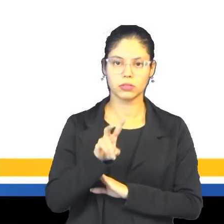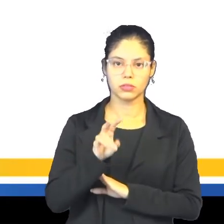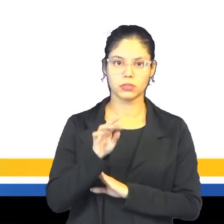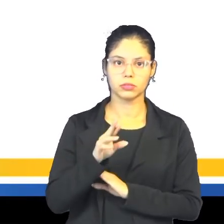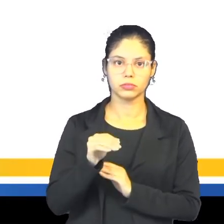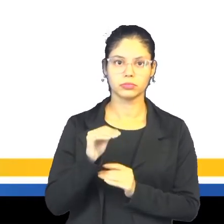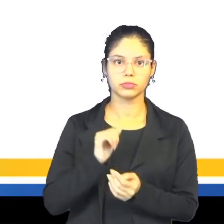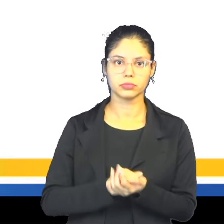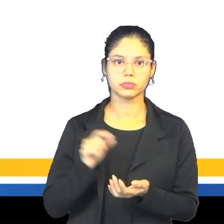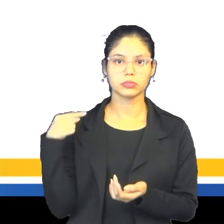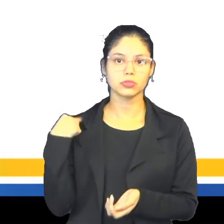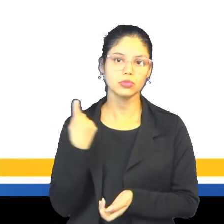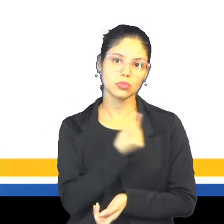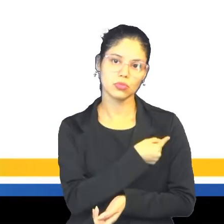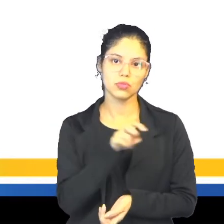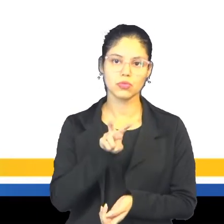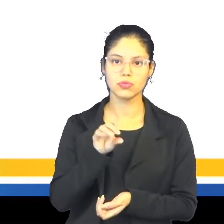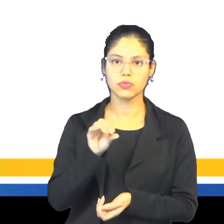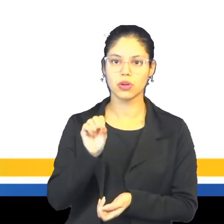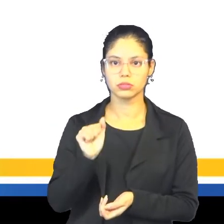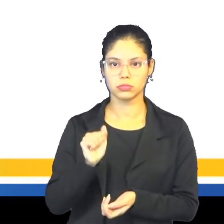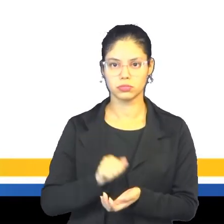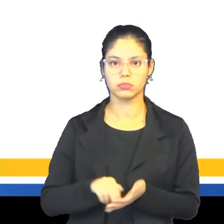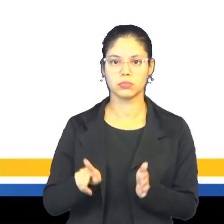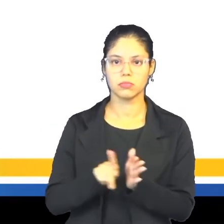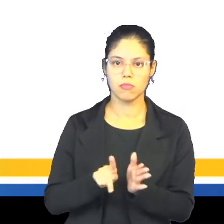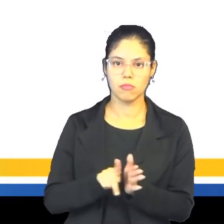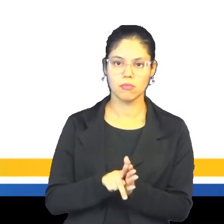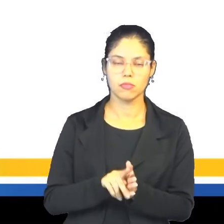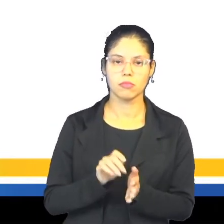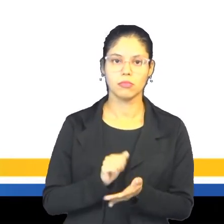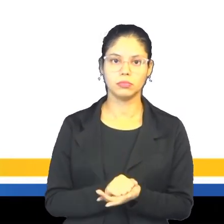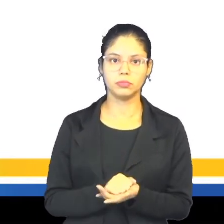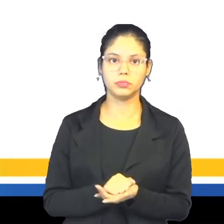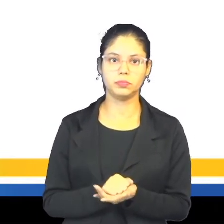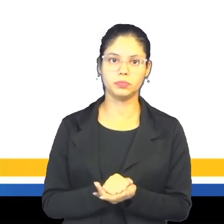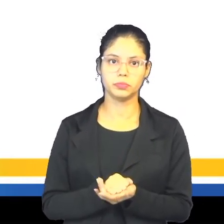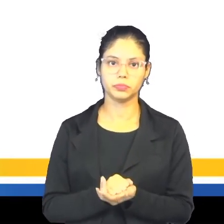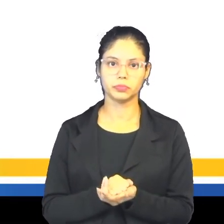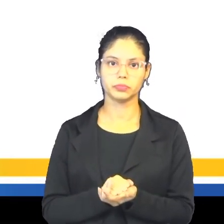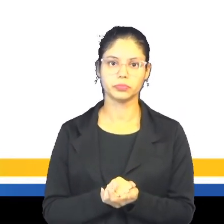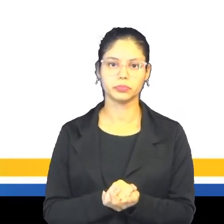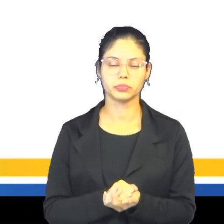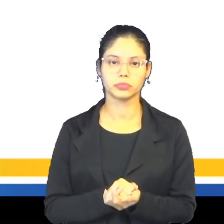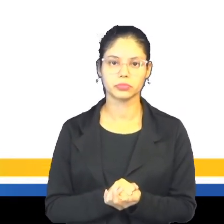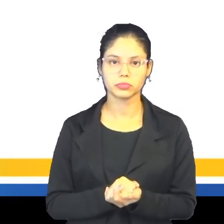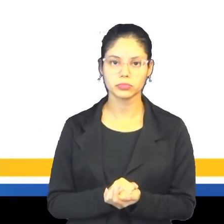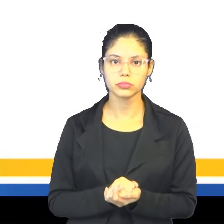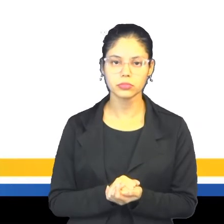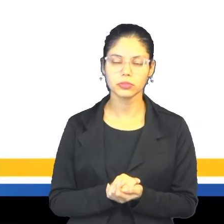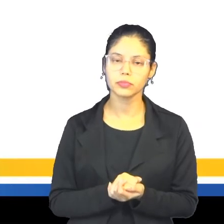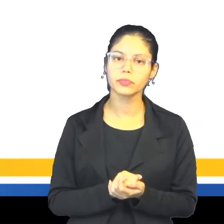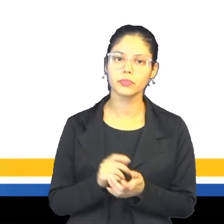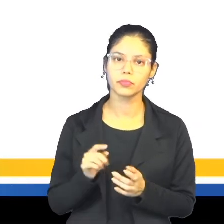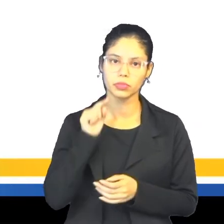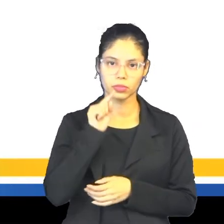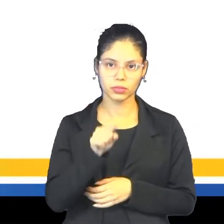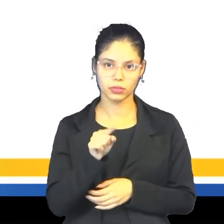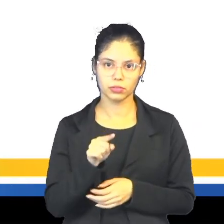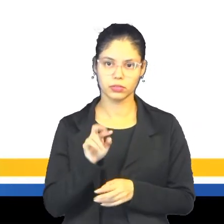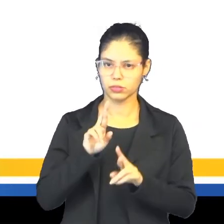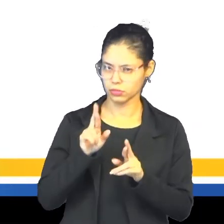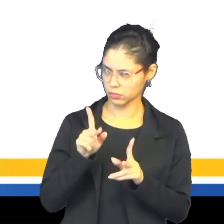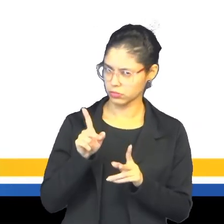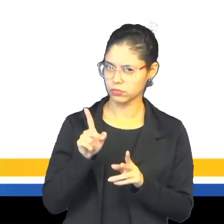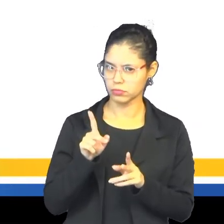nosso vós, né? Então, esse vós outros, para nós seria o vós, e esse vós na Argentina, ele é o tu, então é um negócio